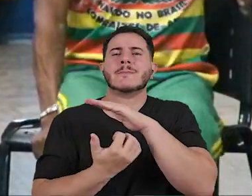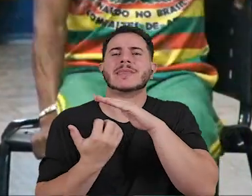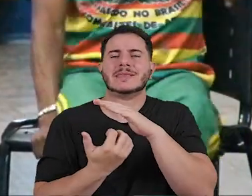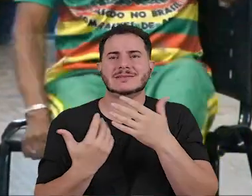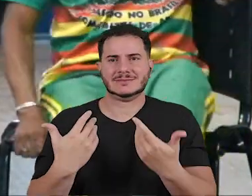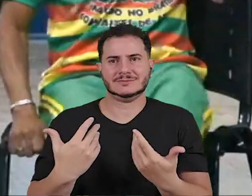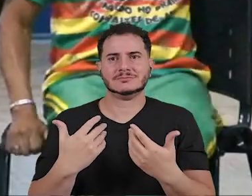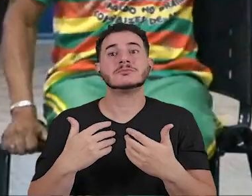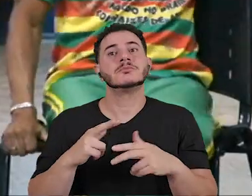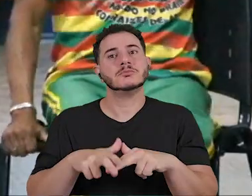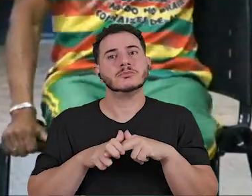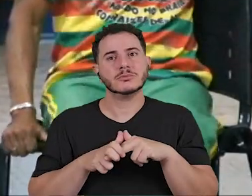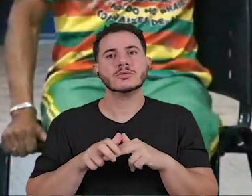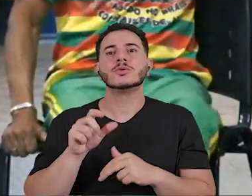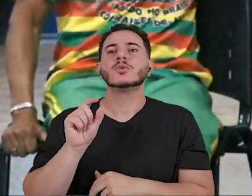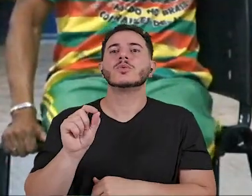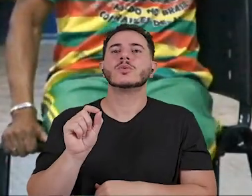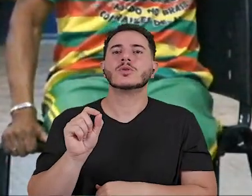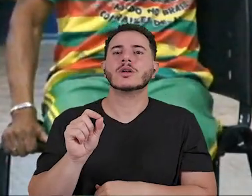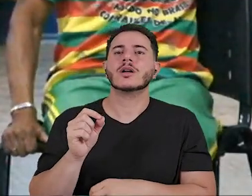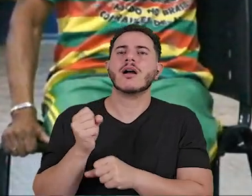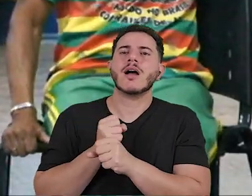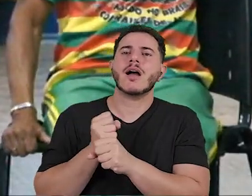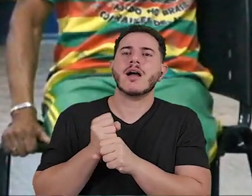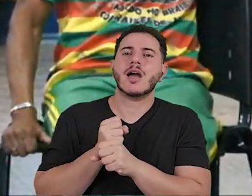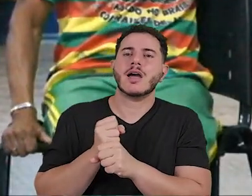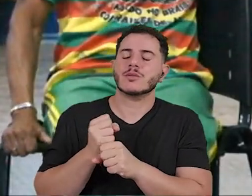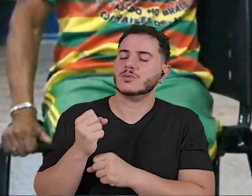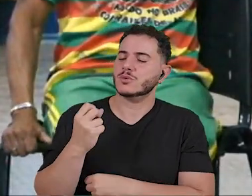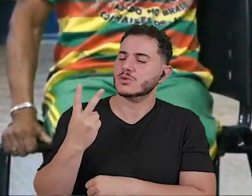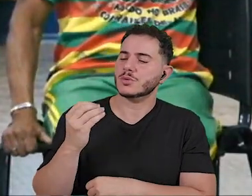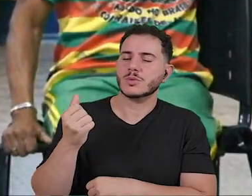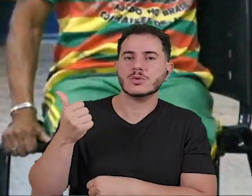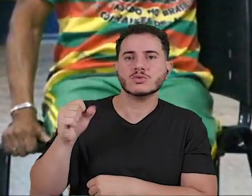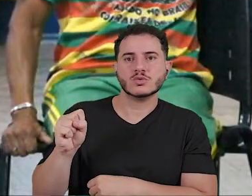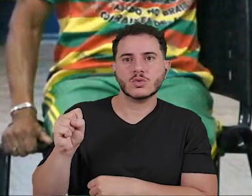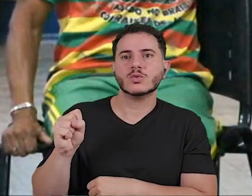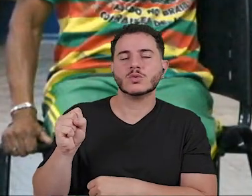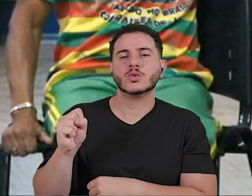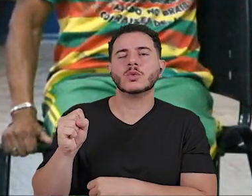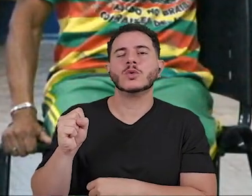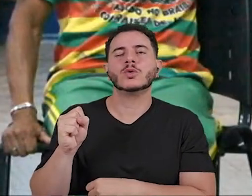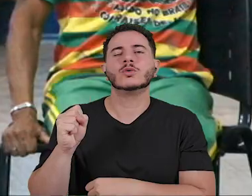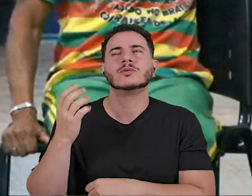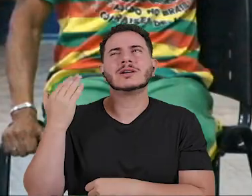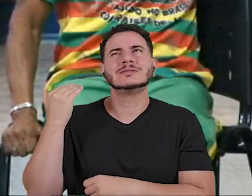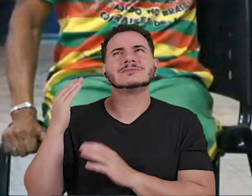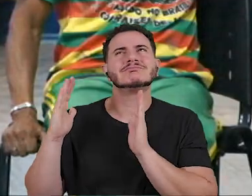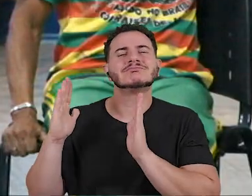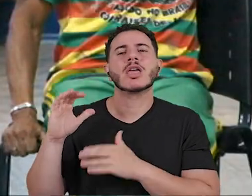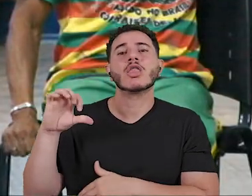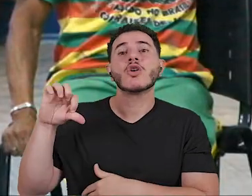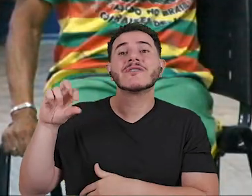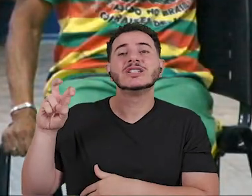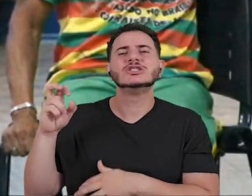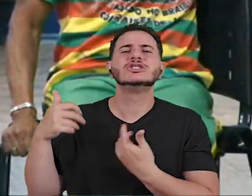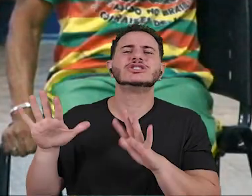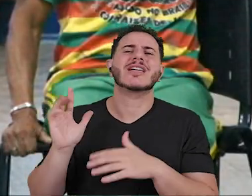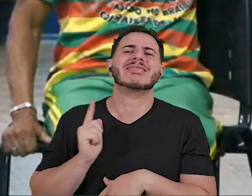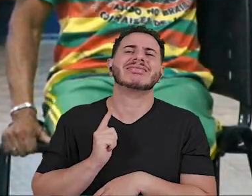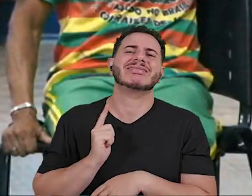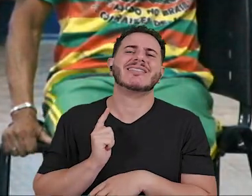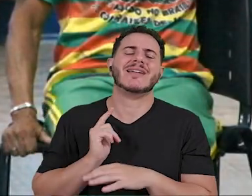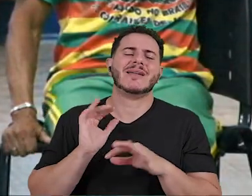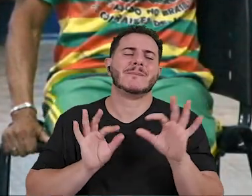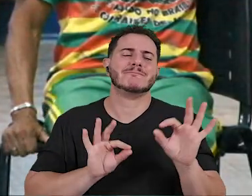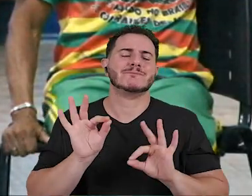2018, porém, em 95 já começava como um projeto na Escola Municipal Antônio Tibúrcio, né? Então,